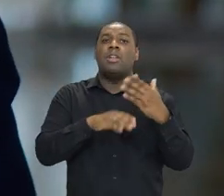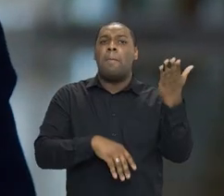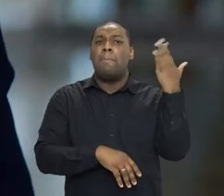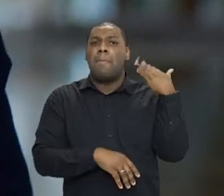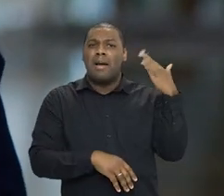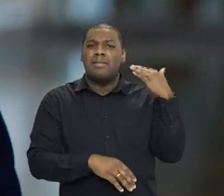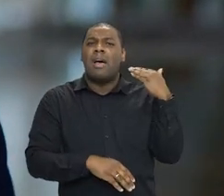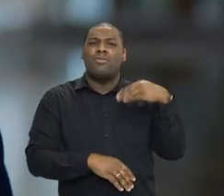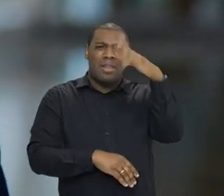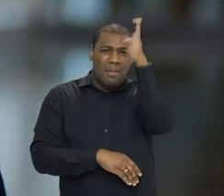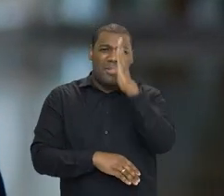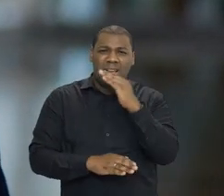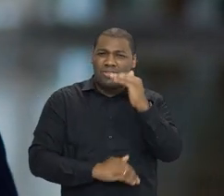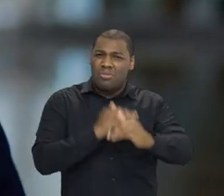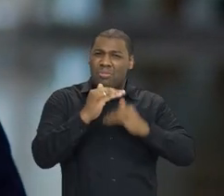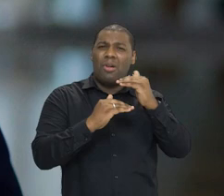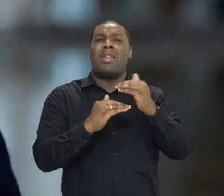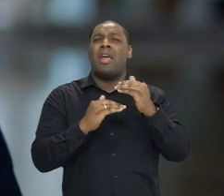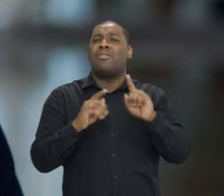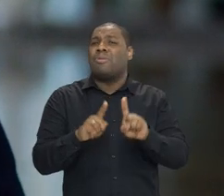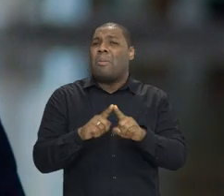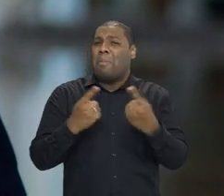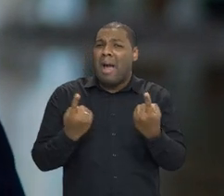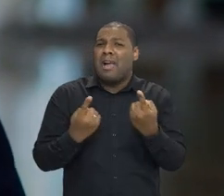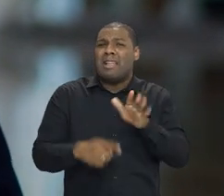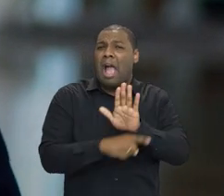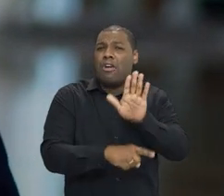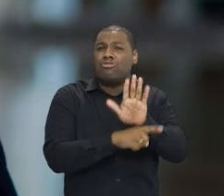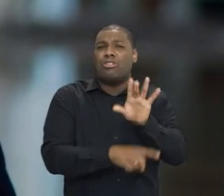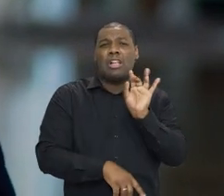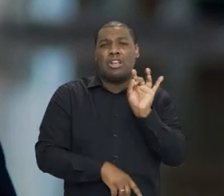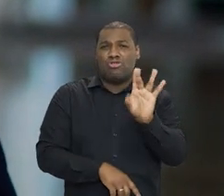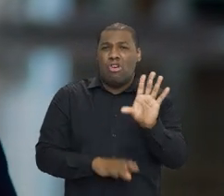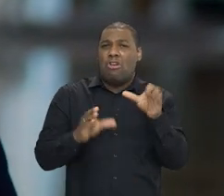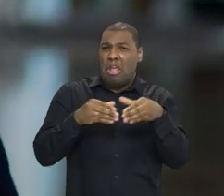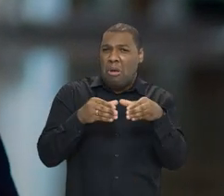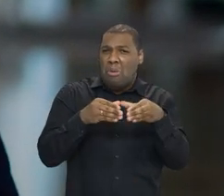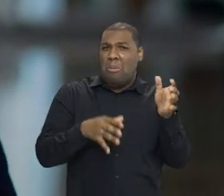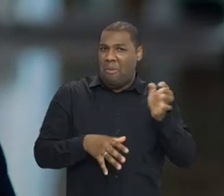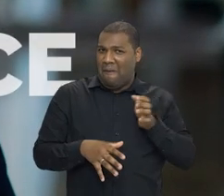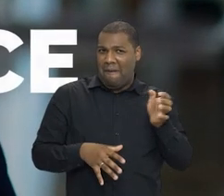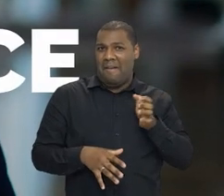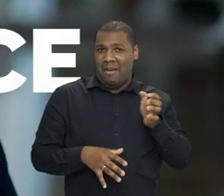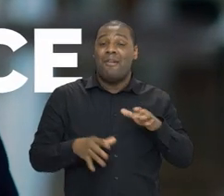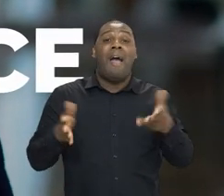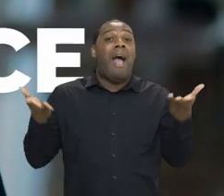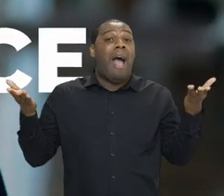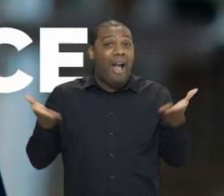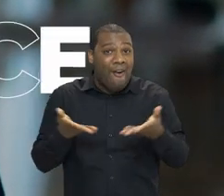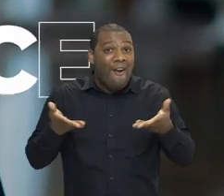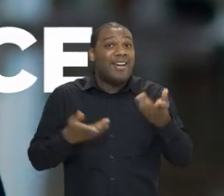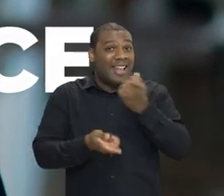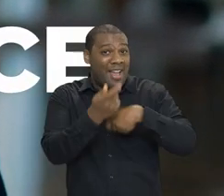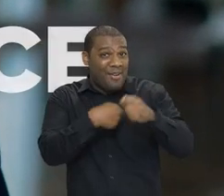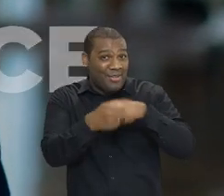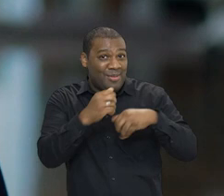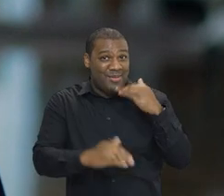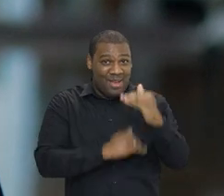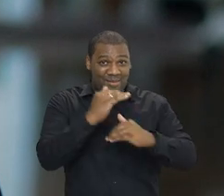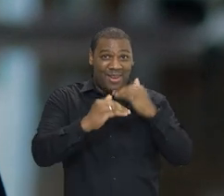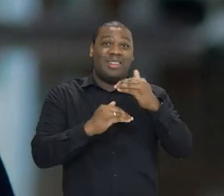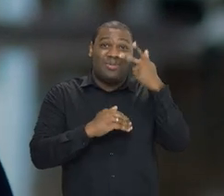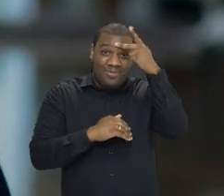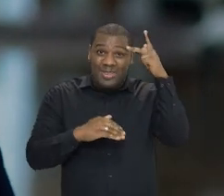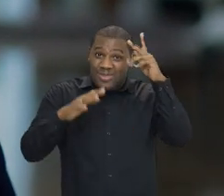passado, quando o Brasil crescia, quem ganhava era apenas uma minoria já muito rica. Agora, quando a economia cresce, a